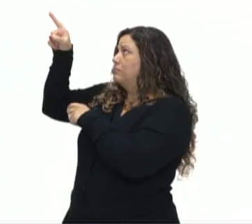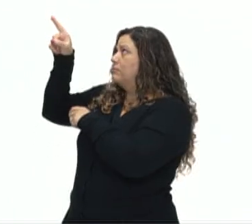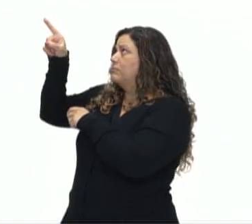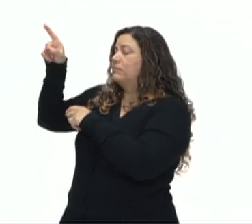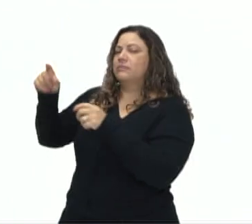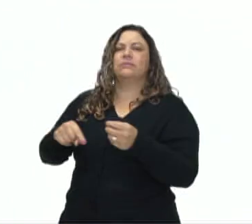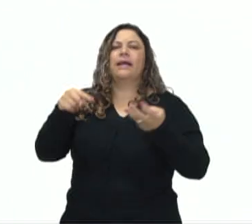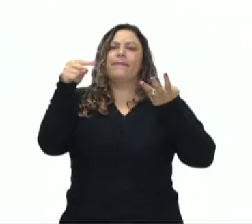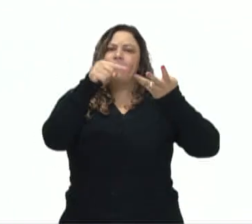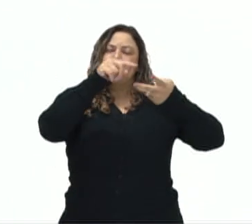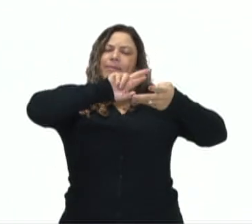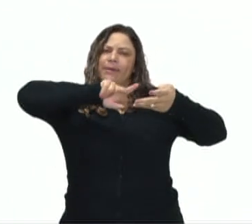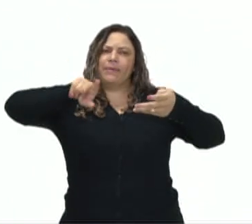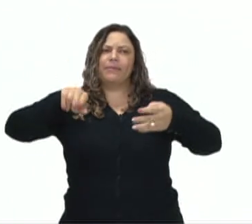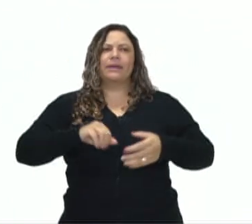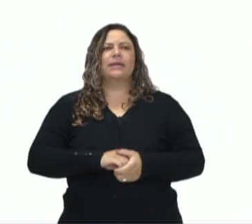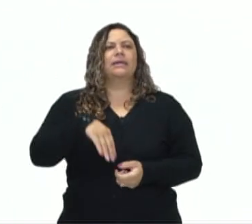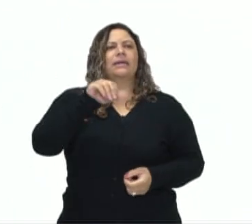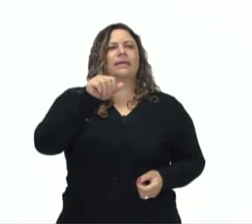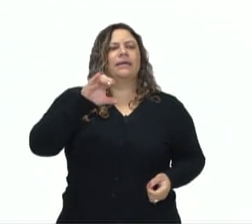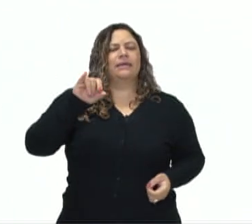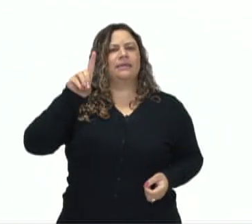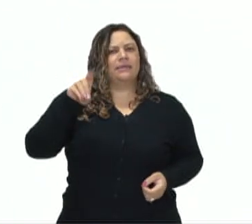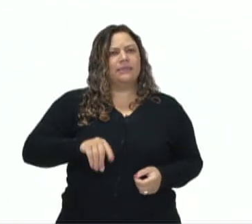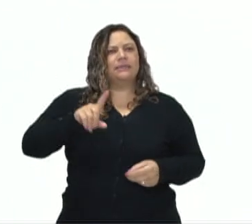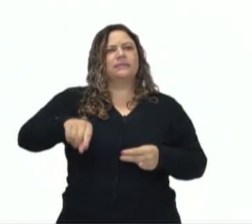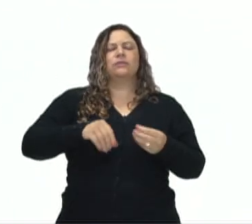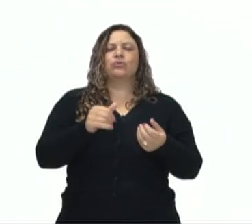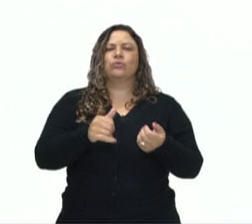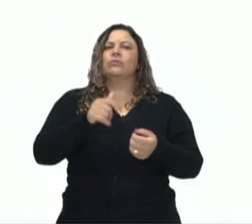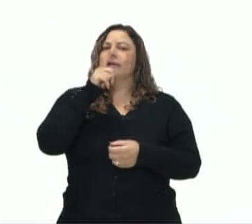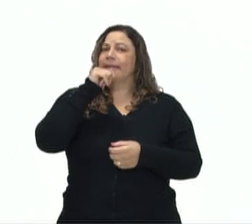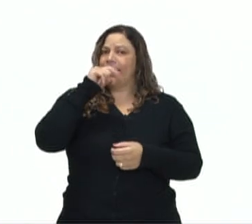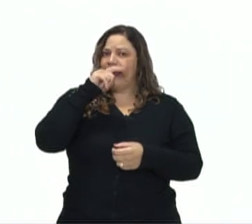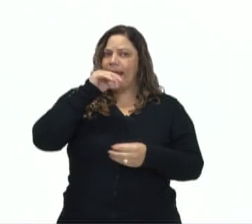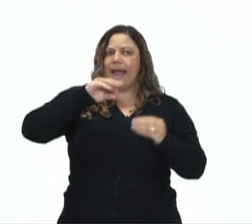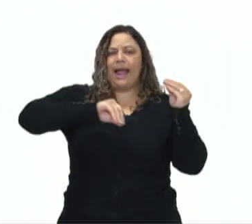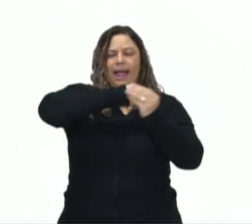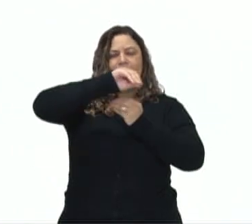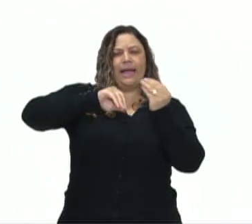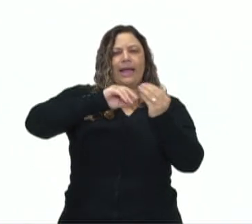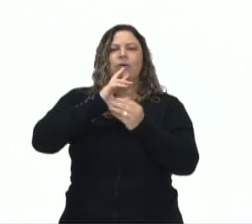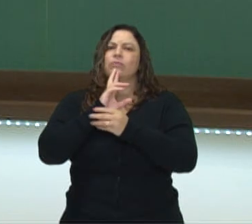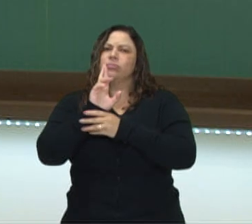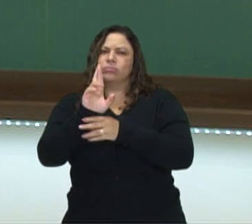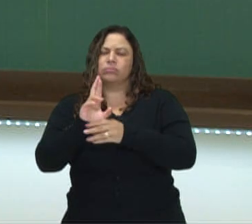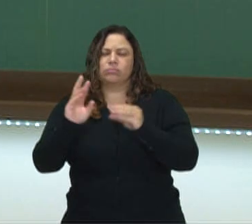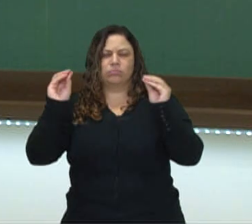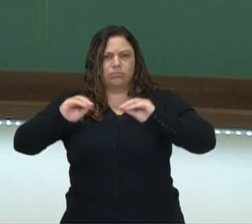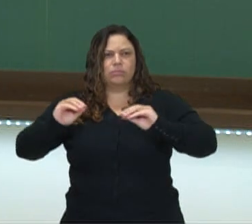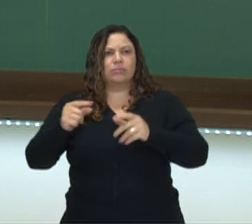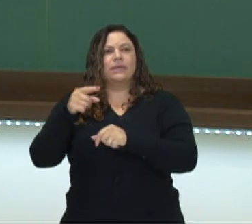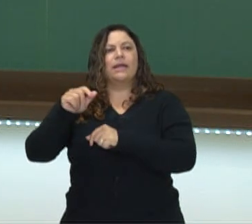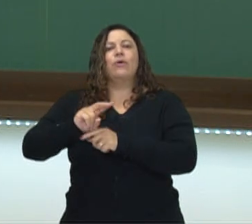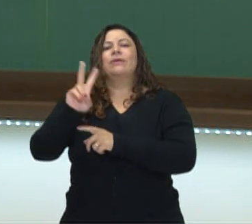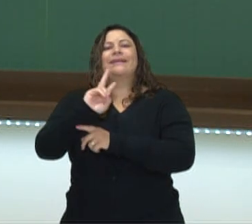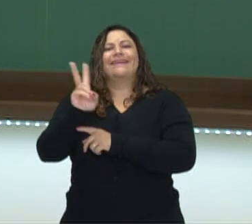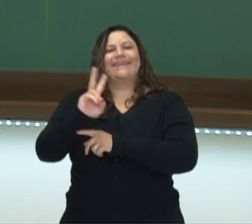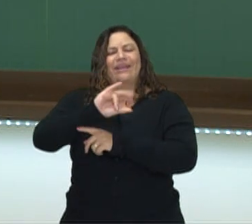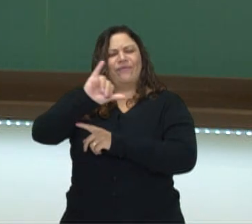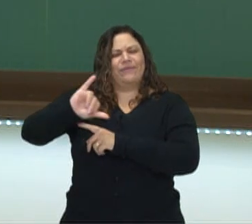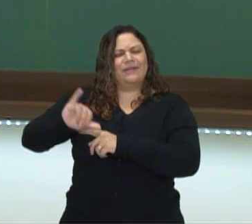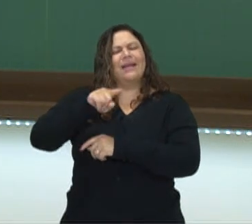nós temos um exemplo de solvente e soluto. E eu quero chamar a sua atenção que o nosso soluto